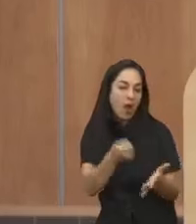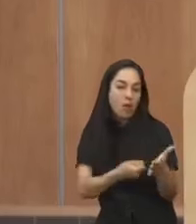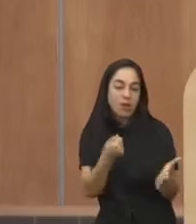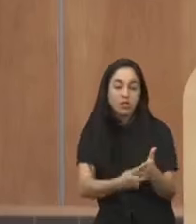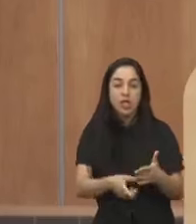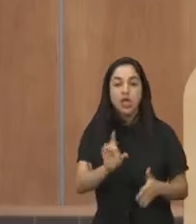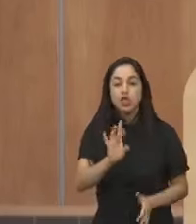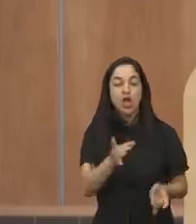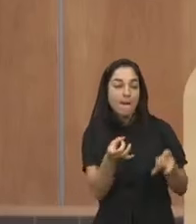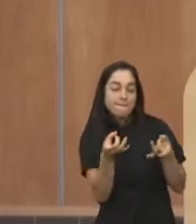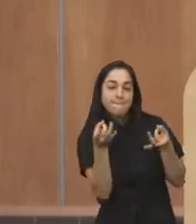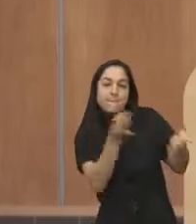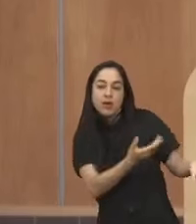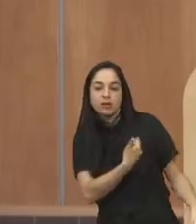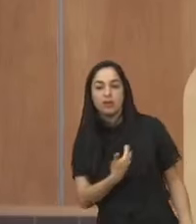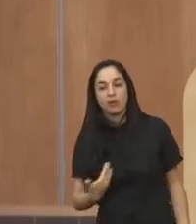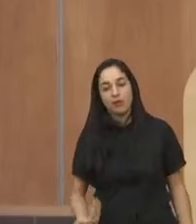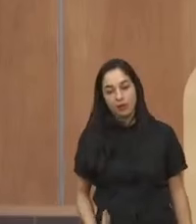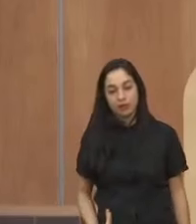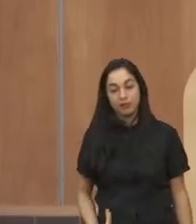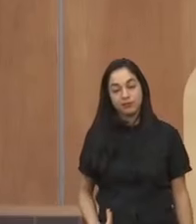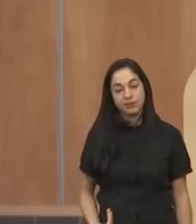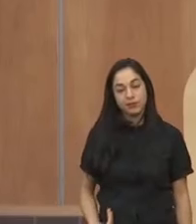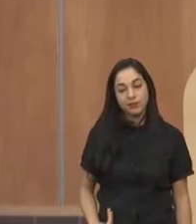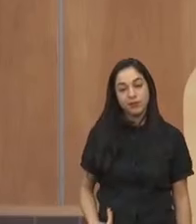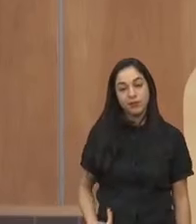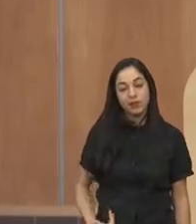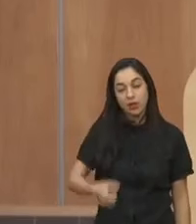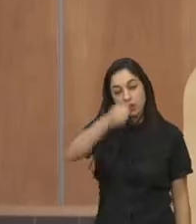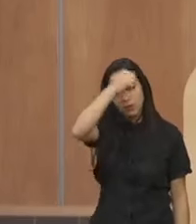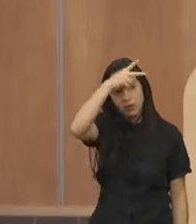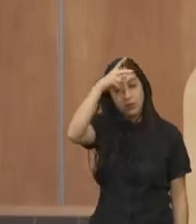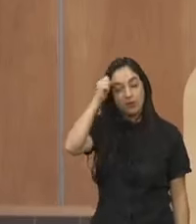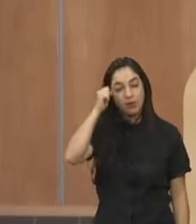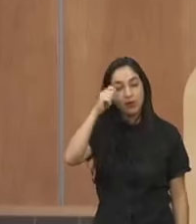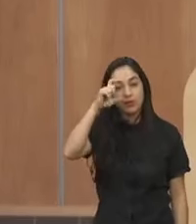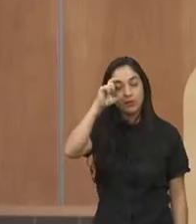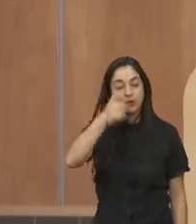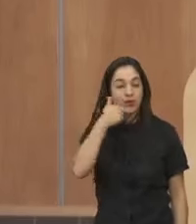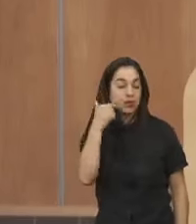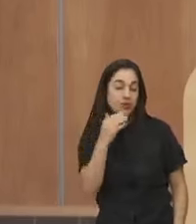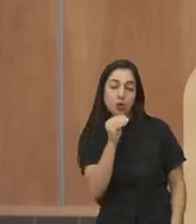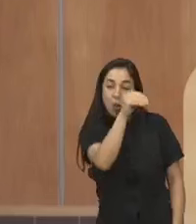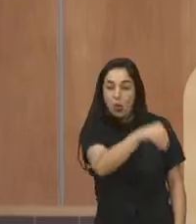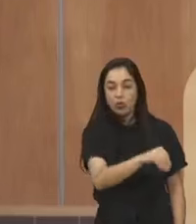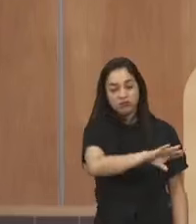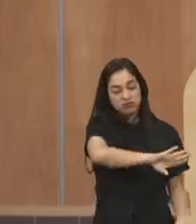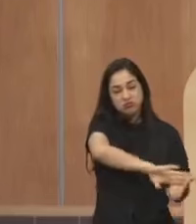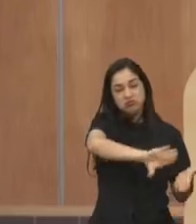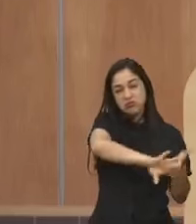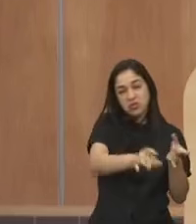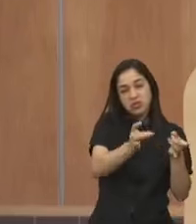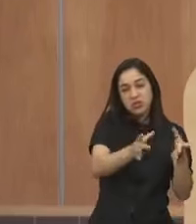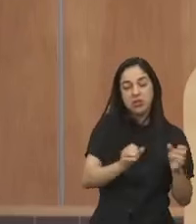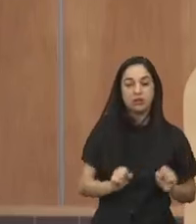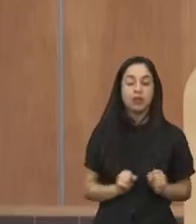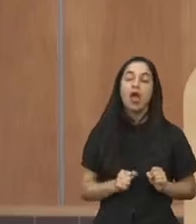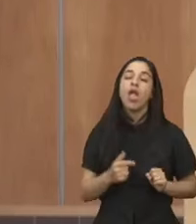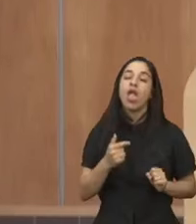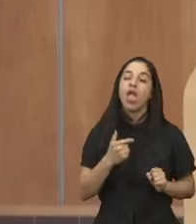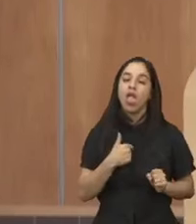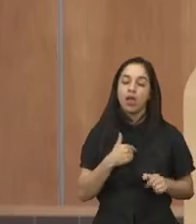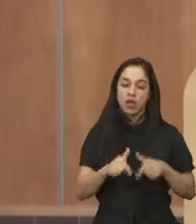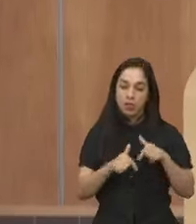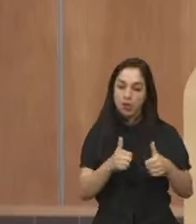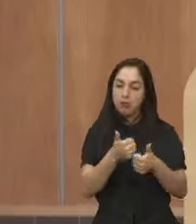do governo. Isso já foi colocado pelo nosso prefeito Celso Florencio. Então aqui é um trabalho com responsabilidade, onde você é favorável a esse trabalho. Eu